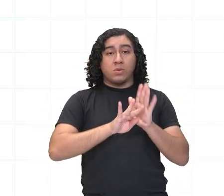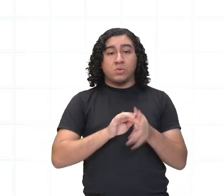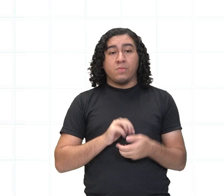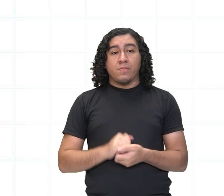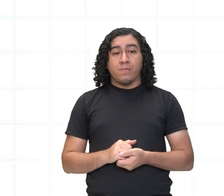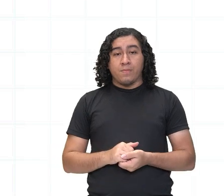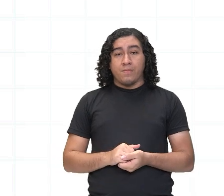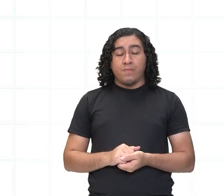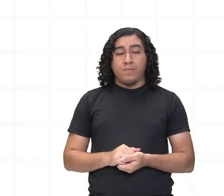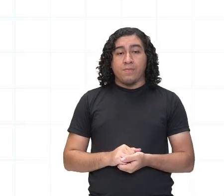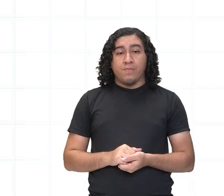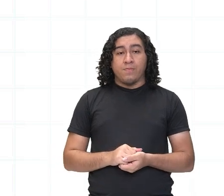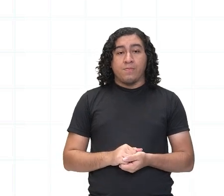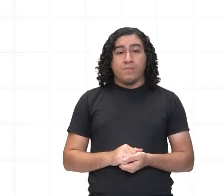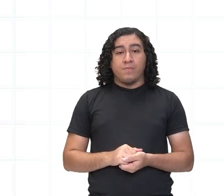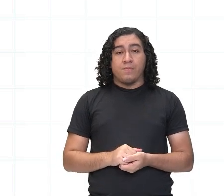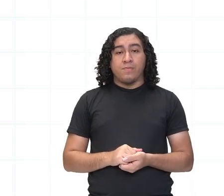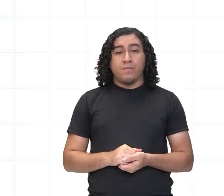Pode avançar, por favor?